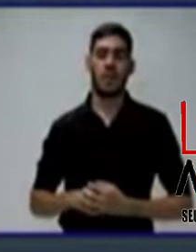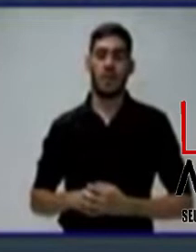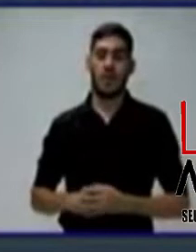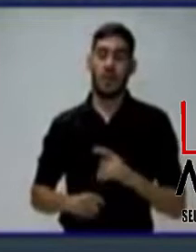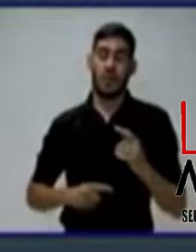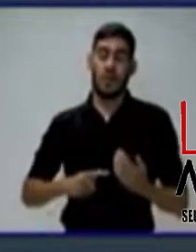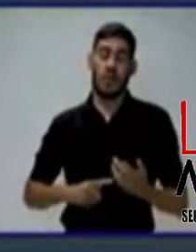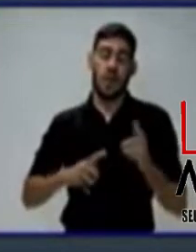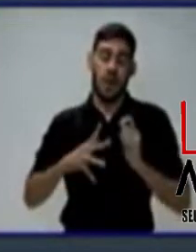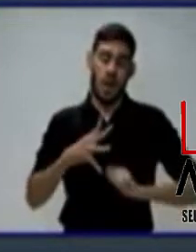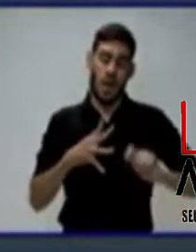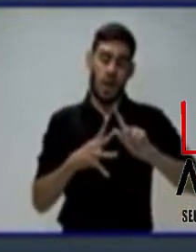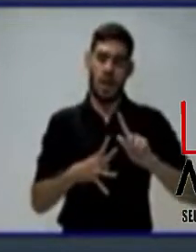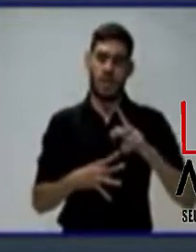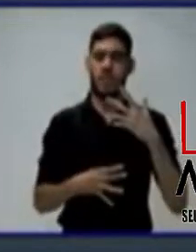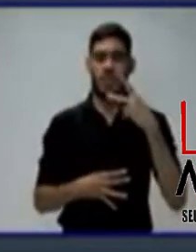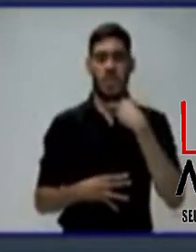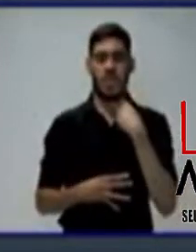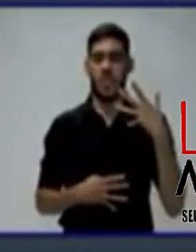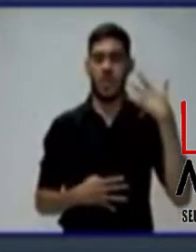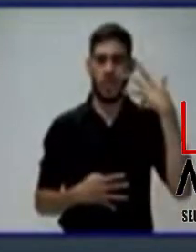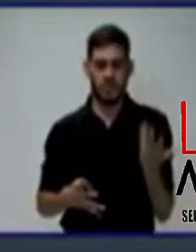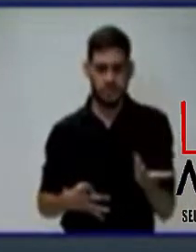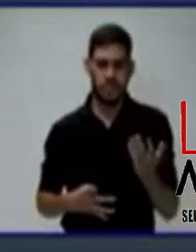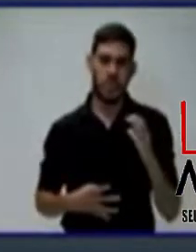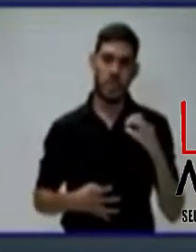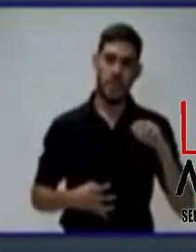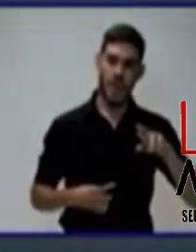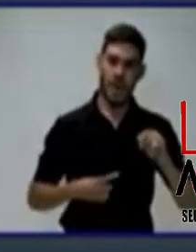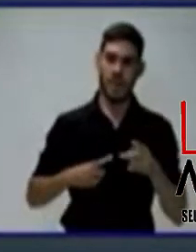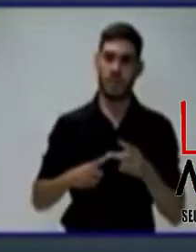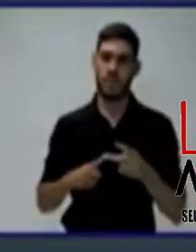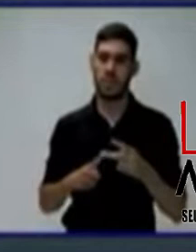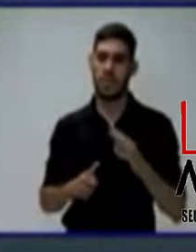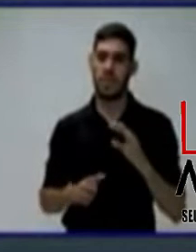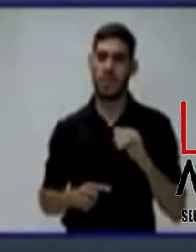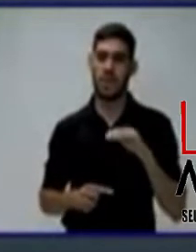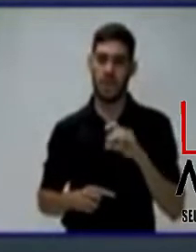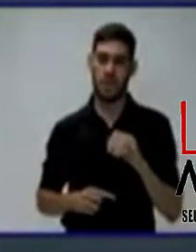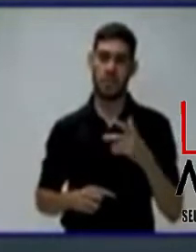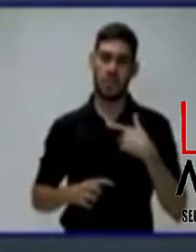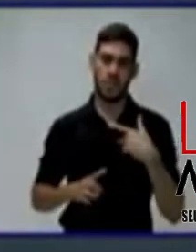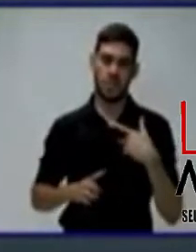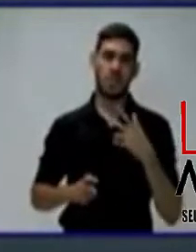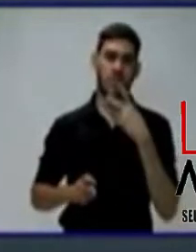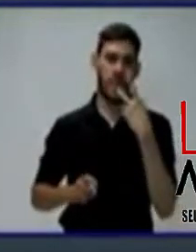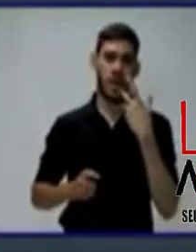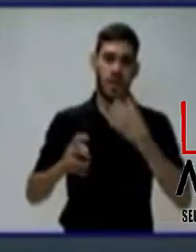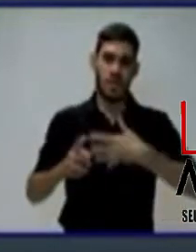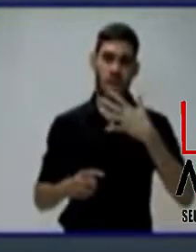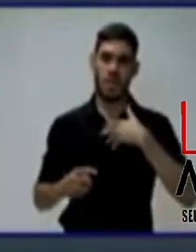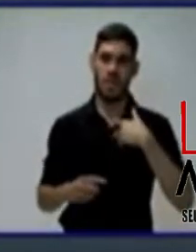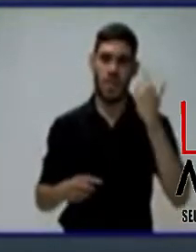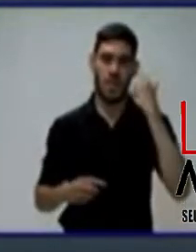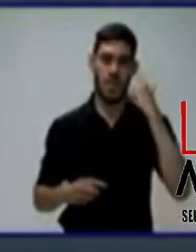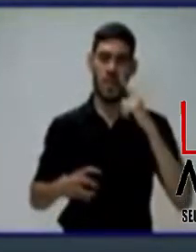não puderam fazer sustentação, doutora Marilda e doutor Cássio, eu estou ressalvando a minha posição, acompanhando